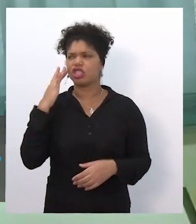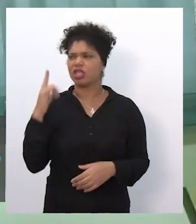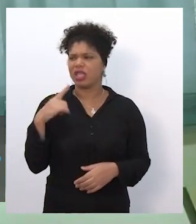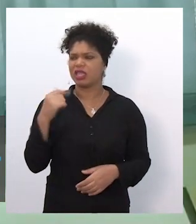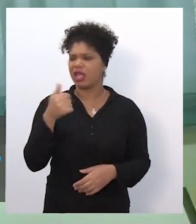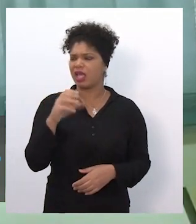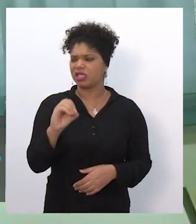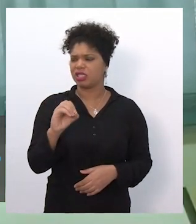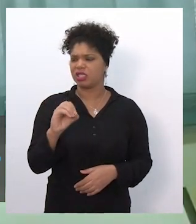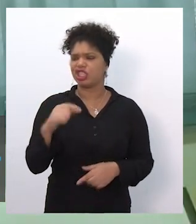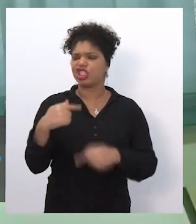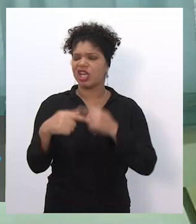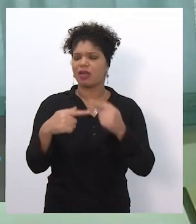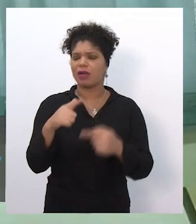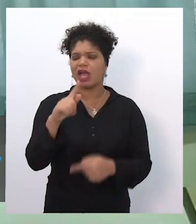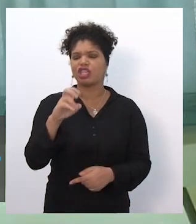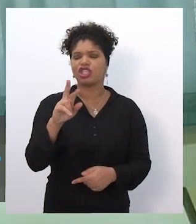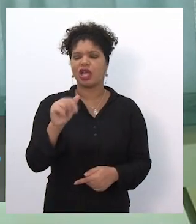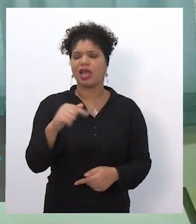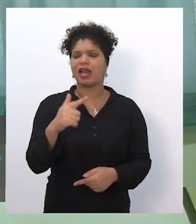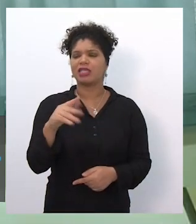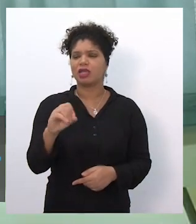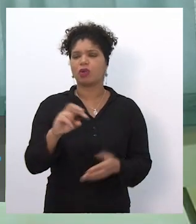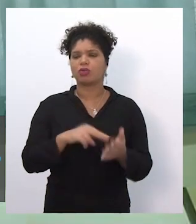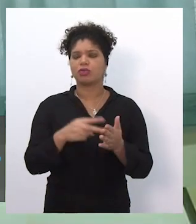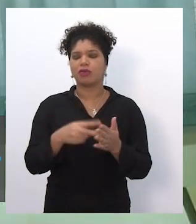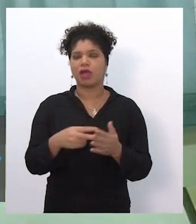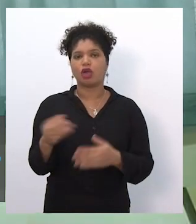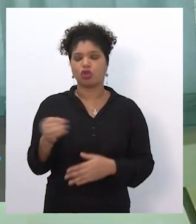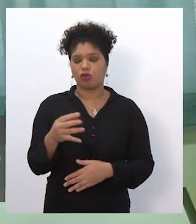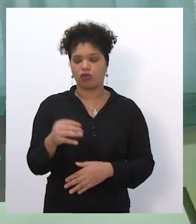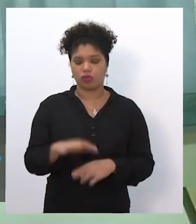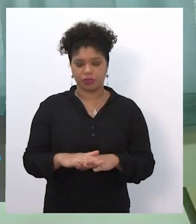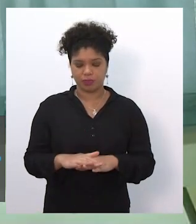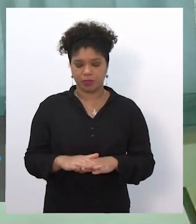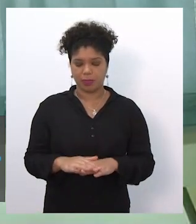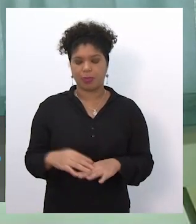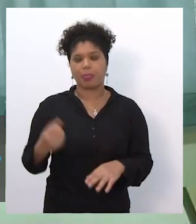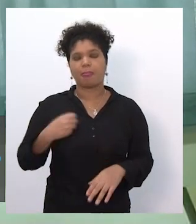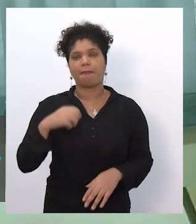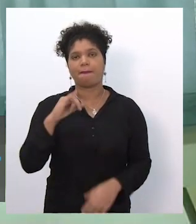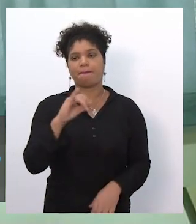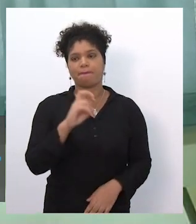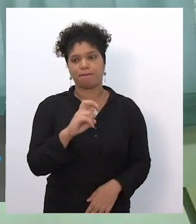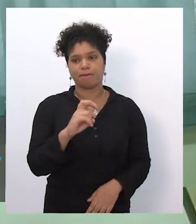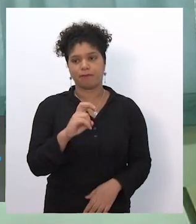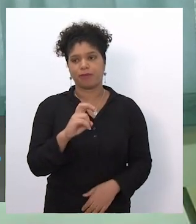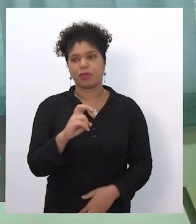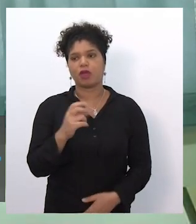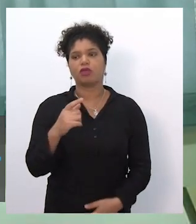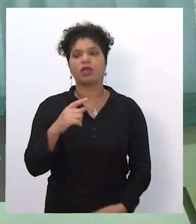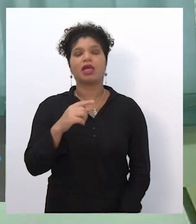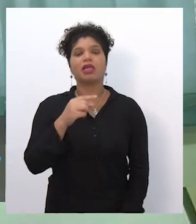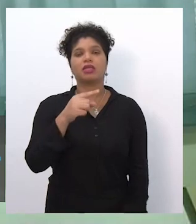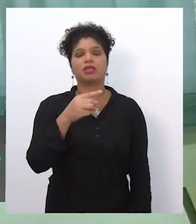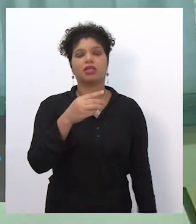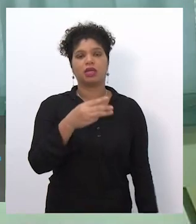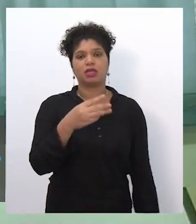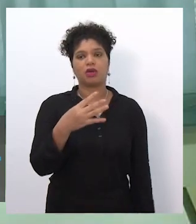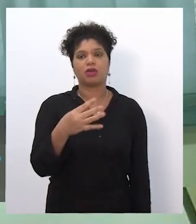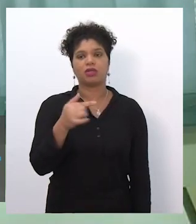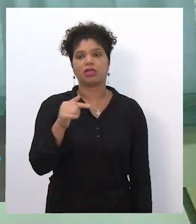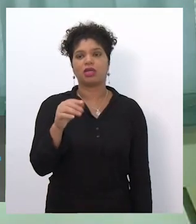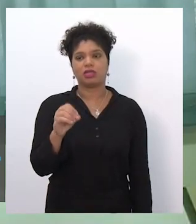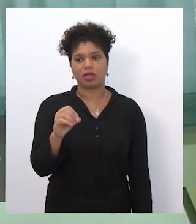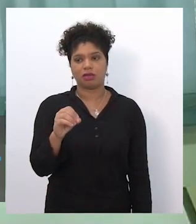Felipe? Mesma coisa esse i5 aí, ó, que eu coloquei. Esse i5, o 3470. Esse i5 nós colocamos